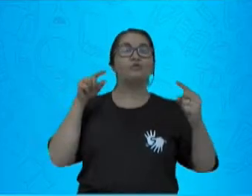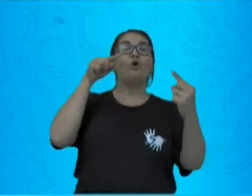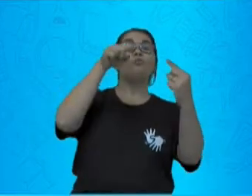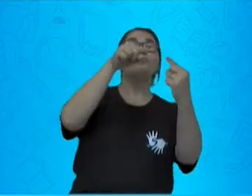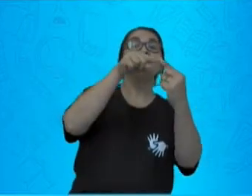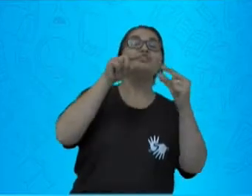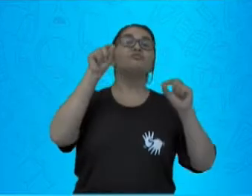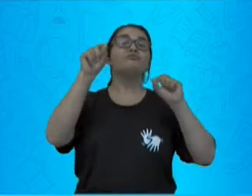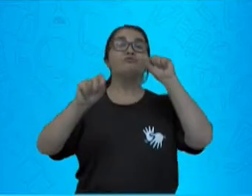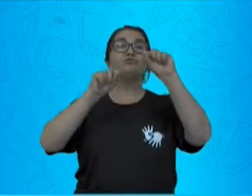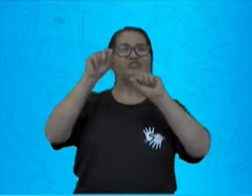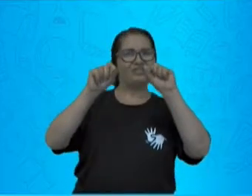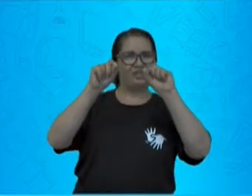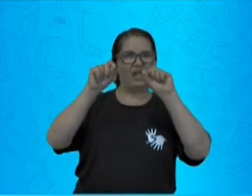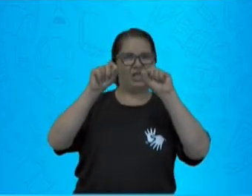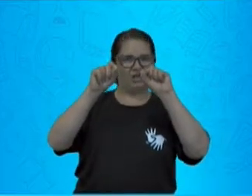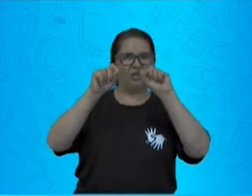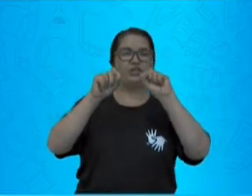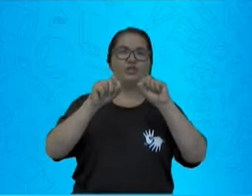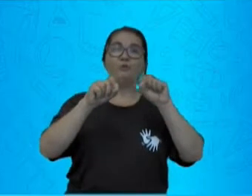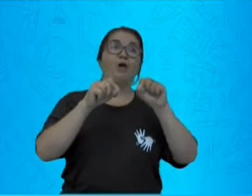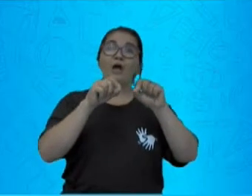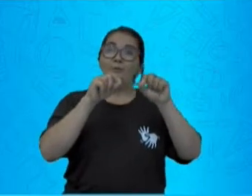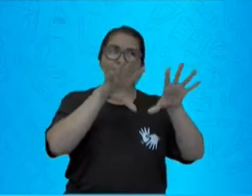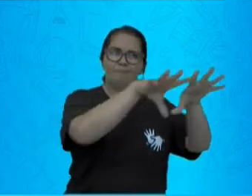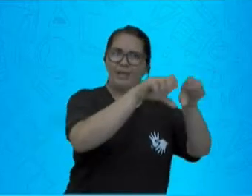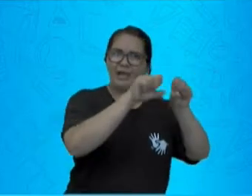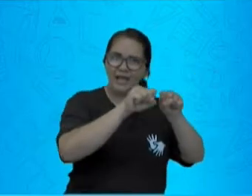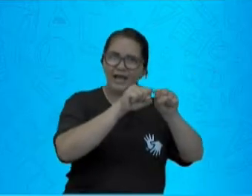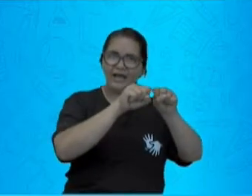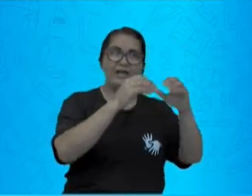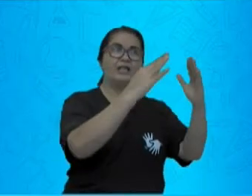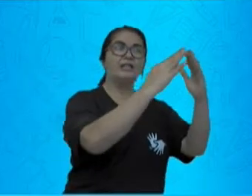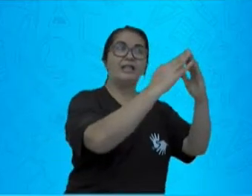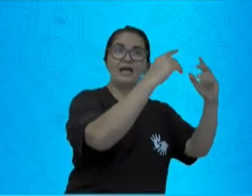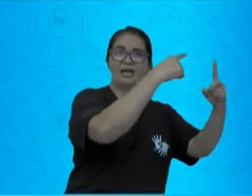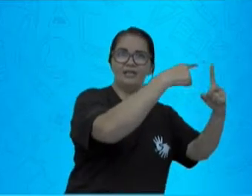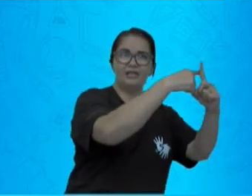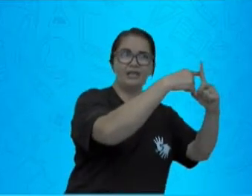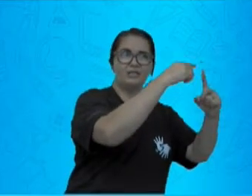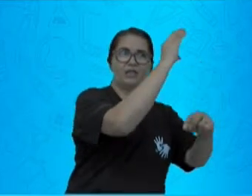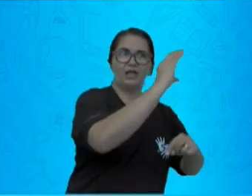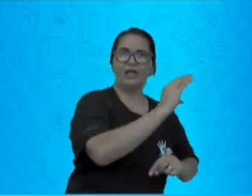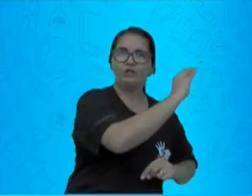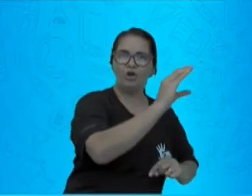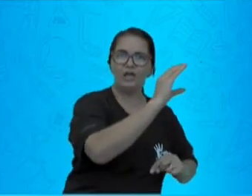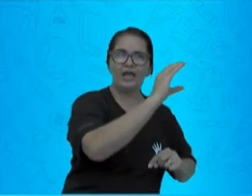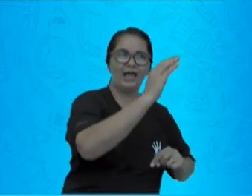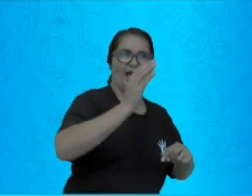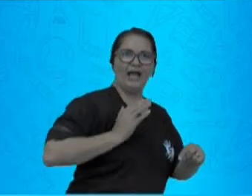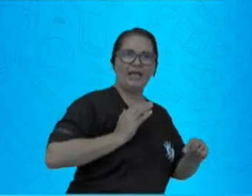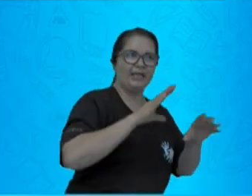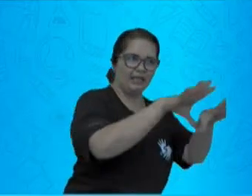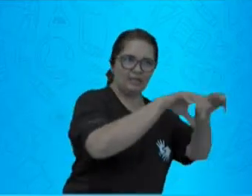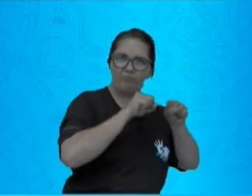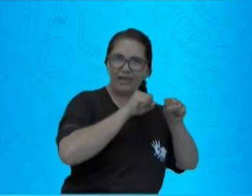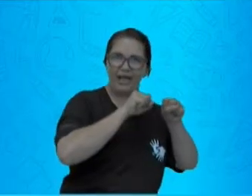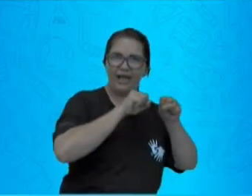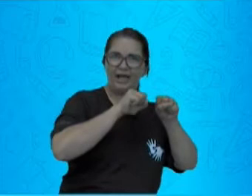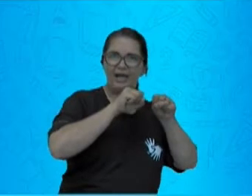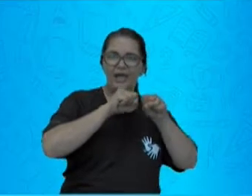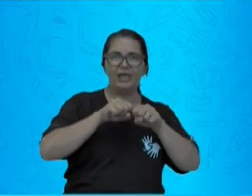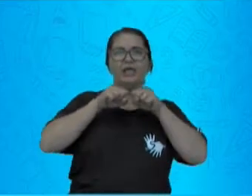a pretensão de tomar os bens do clero e impedir o domínio do rei espanhol Carlos V sobre